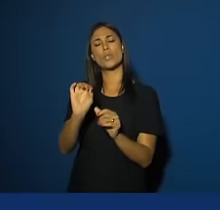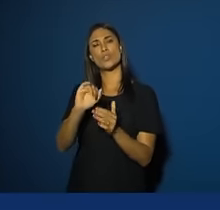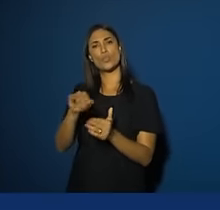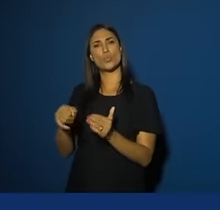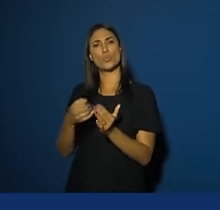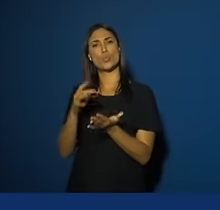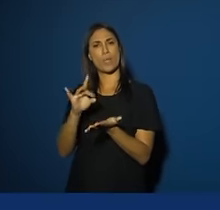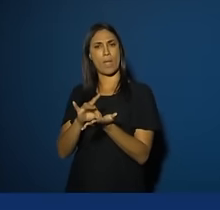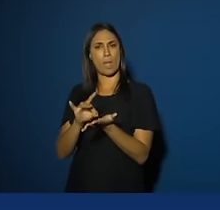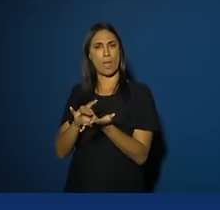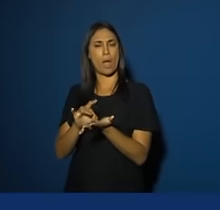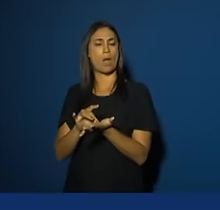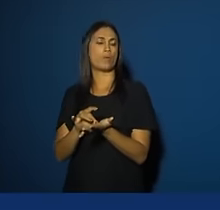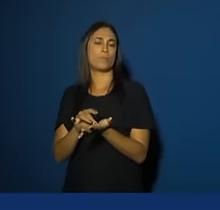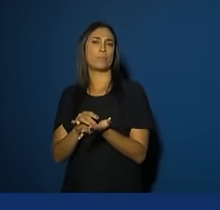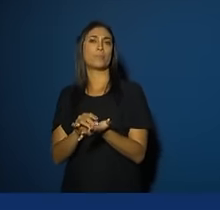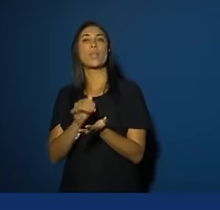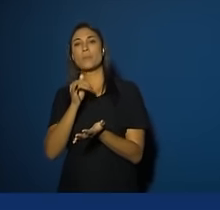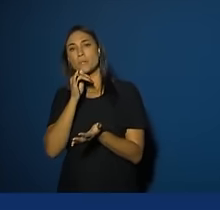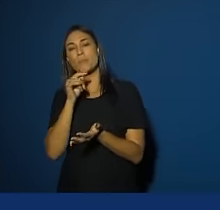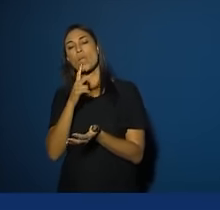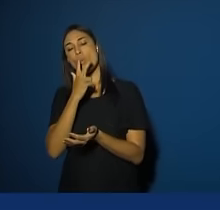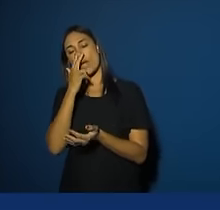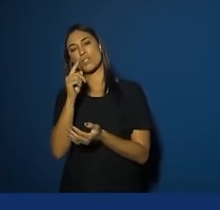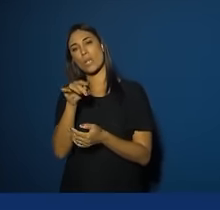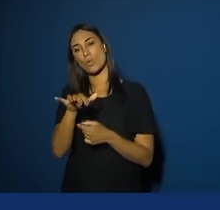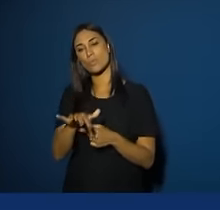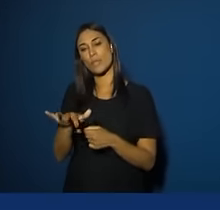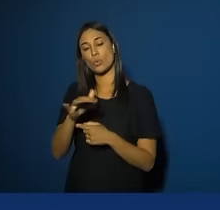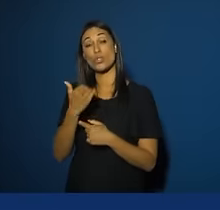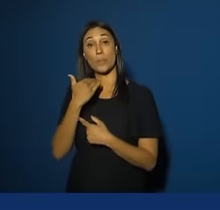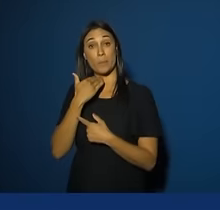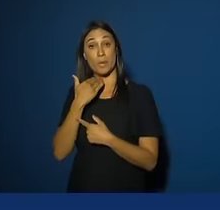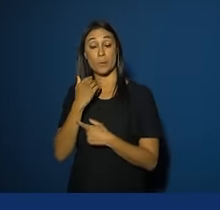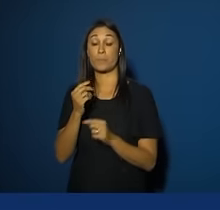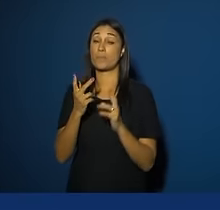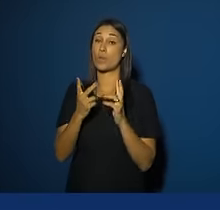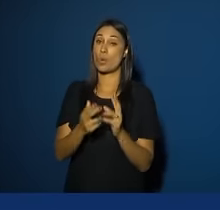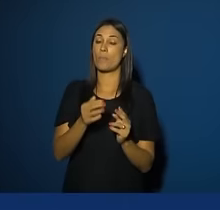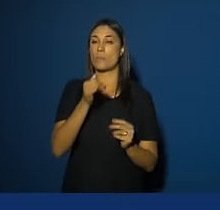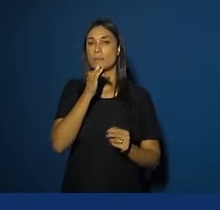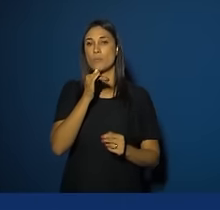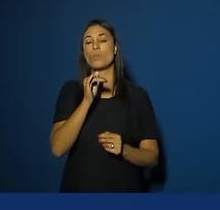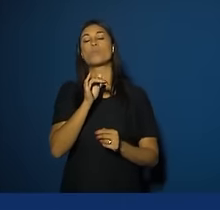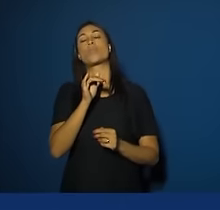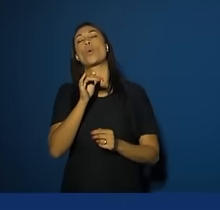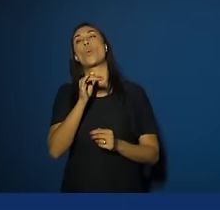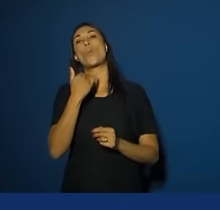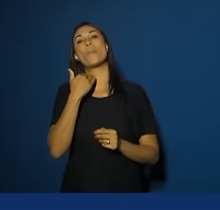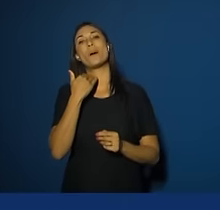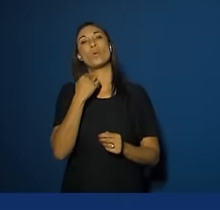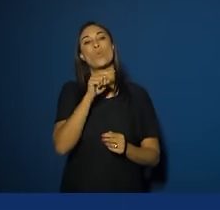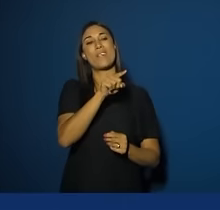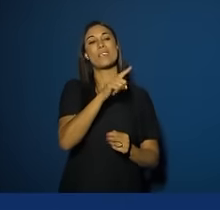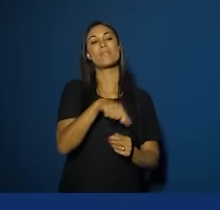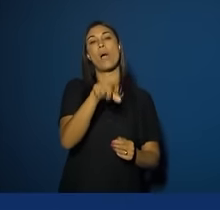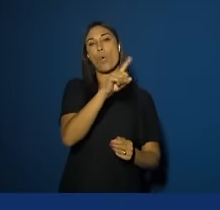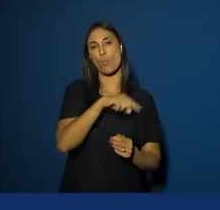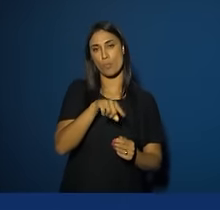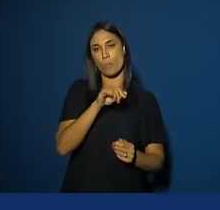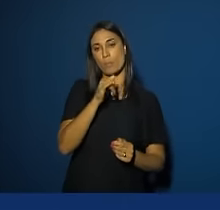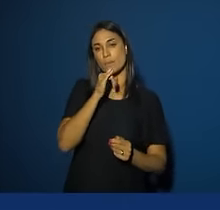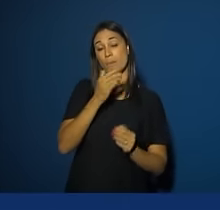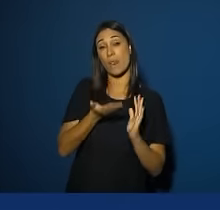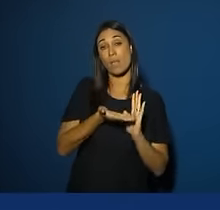reais nominais altos. Eu acho que é o setor de bancos. Mesmo um banco grande como o Itaú, né, ele cresceu mais de 15%